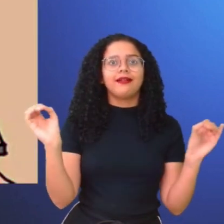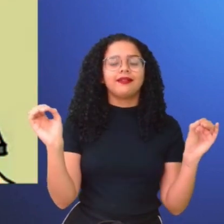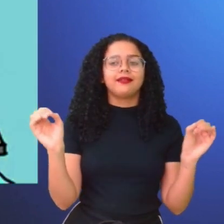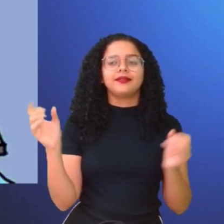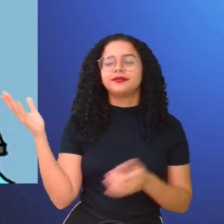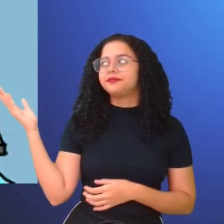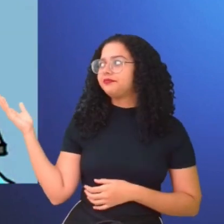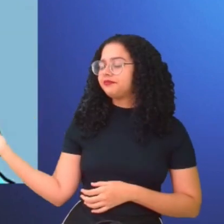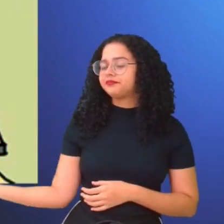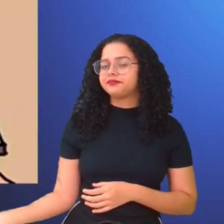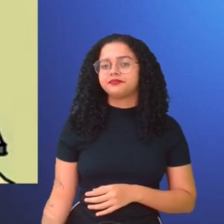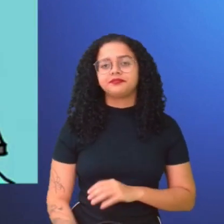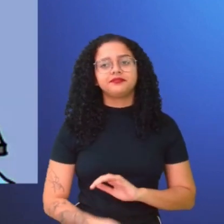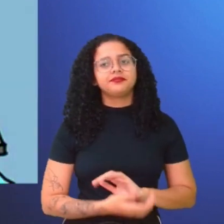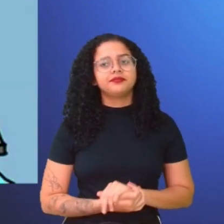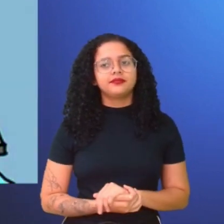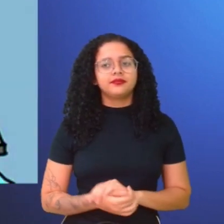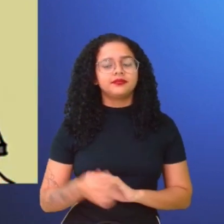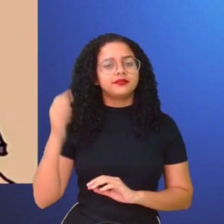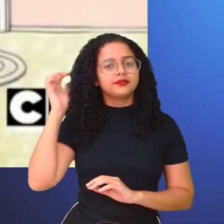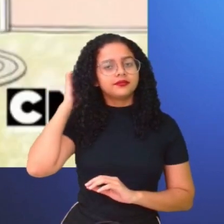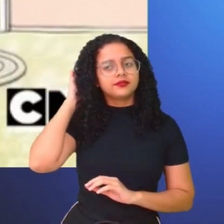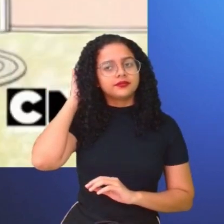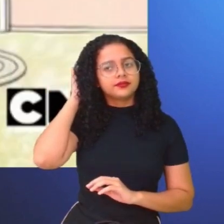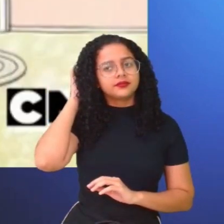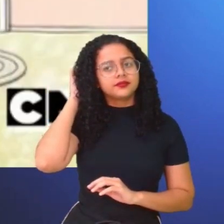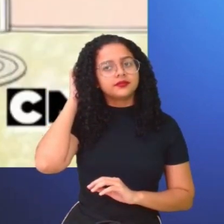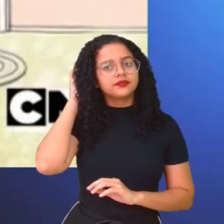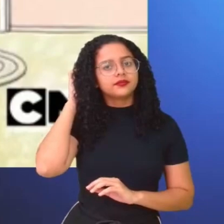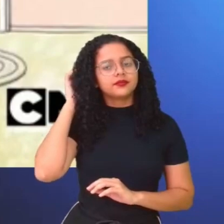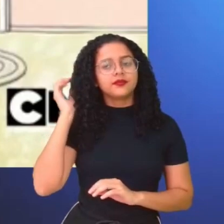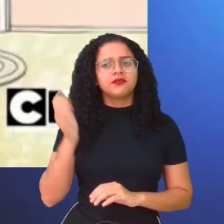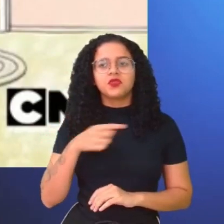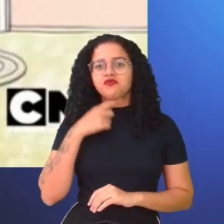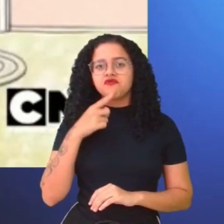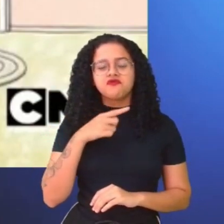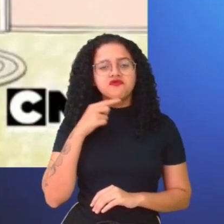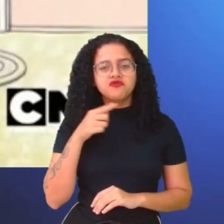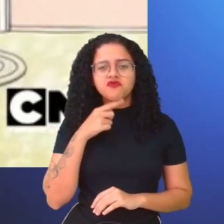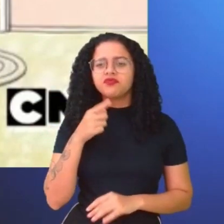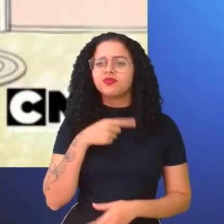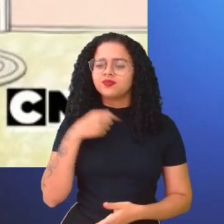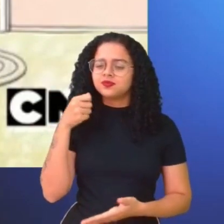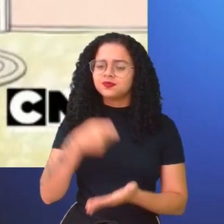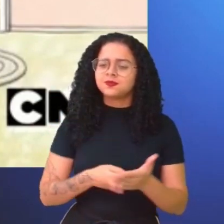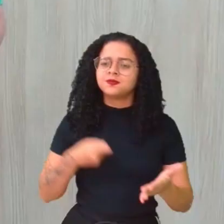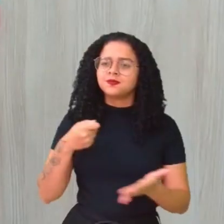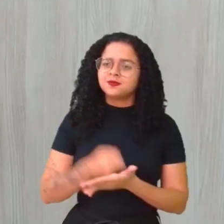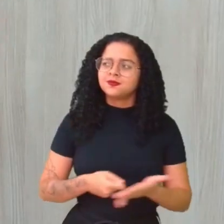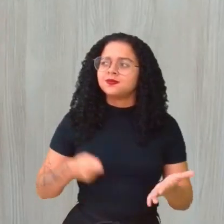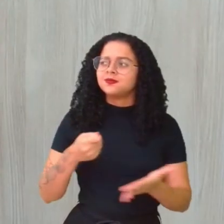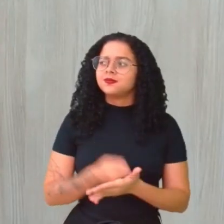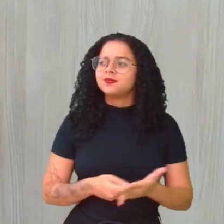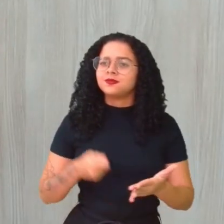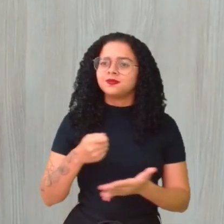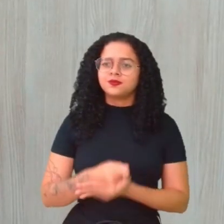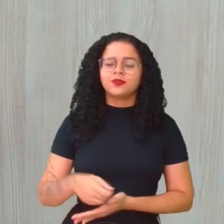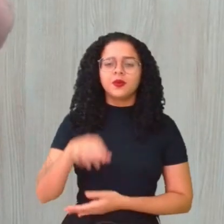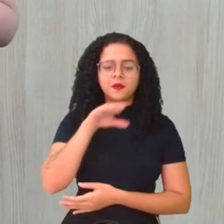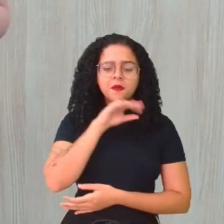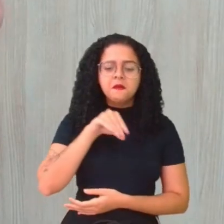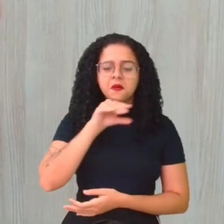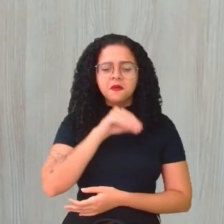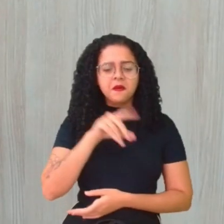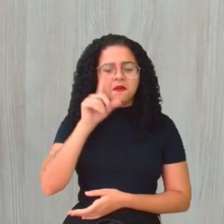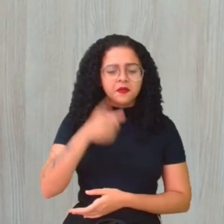máquina, a máquina pela máquina não funciona. Por mais que você tentasse lá, ele não iria